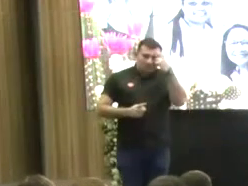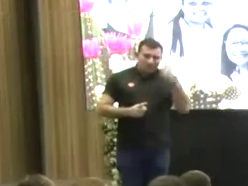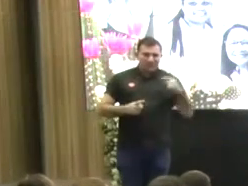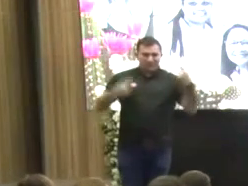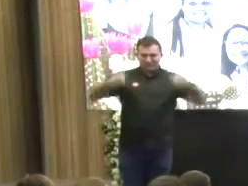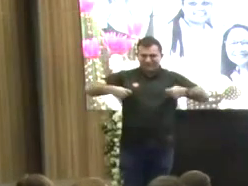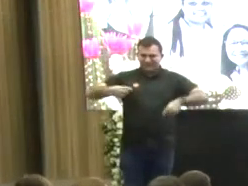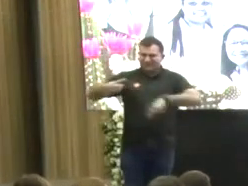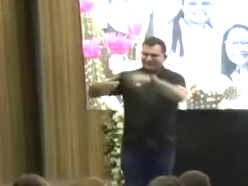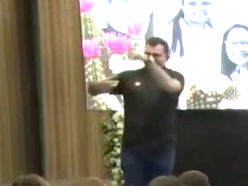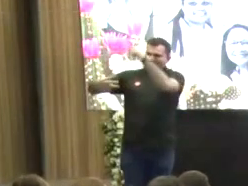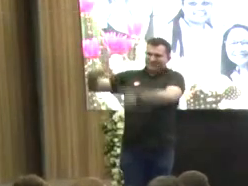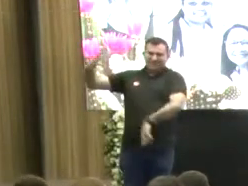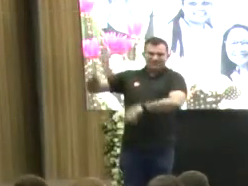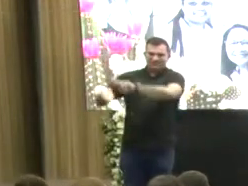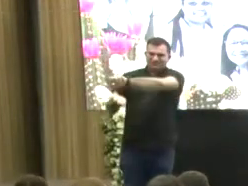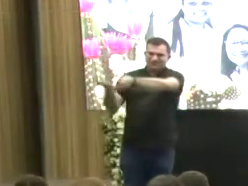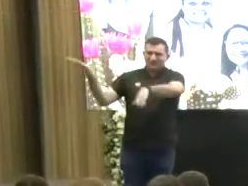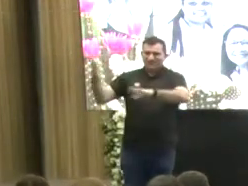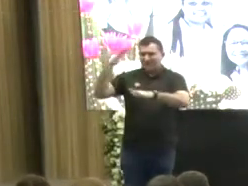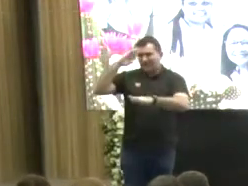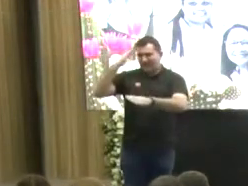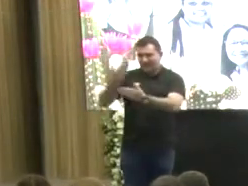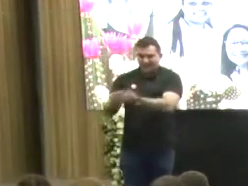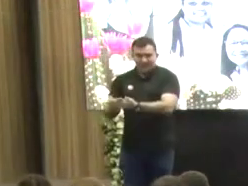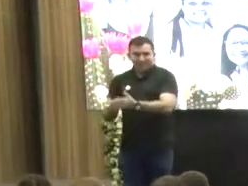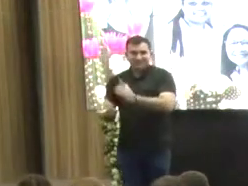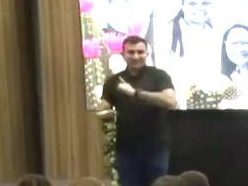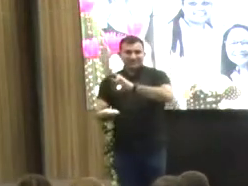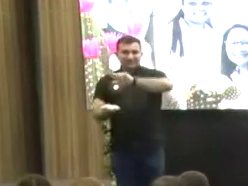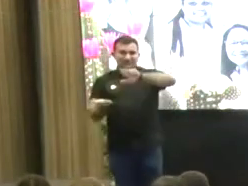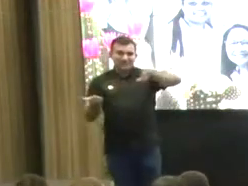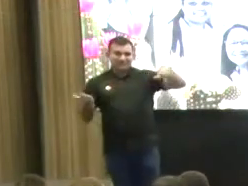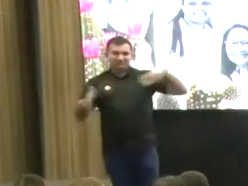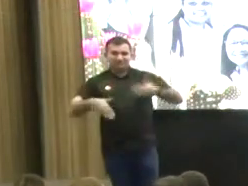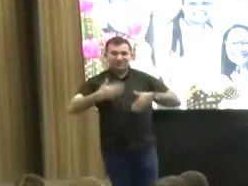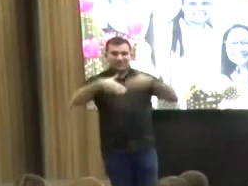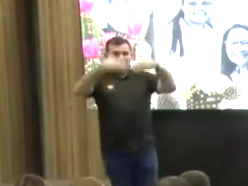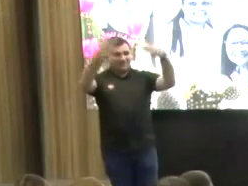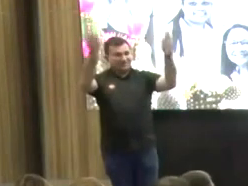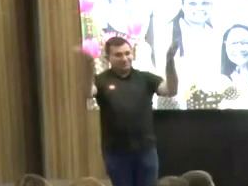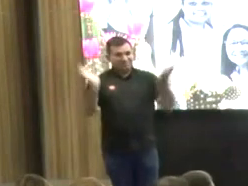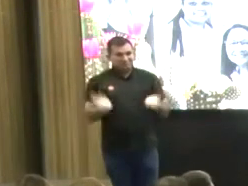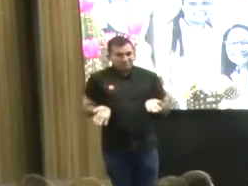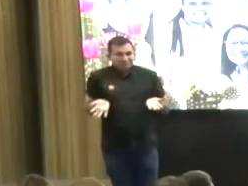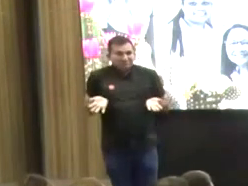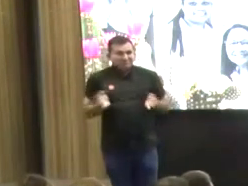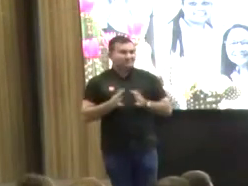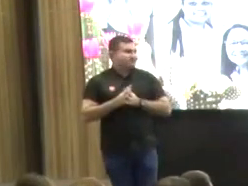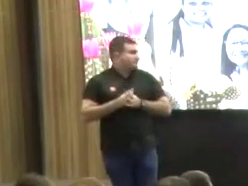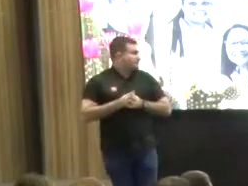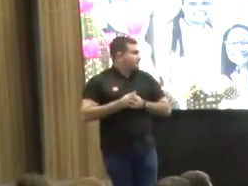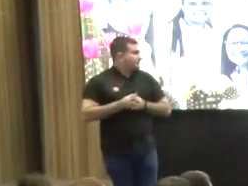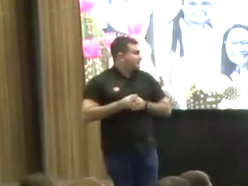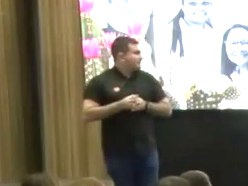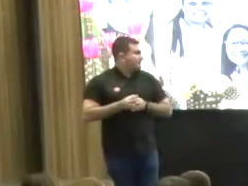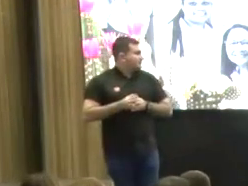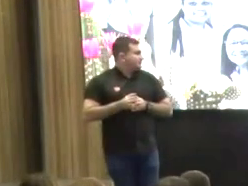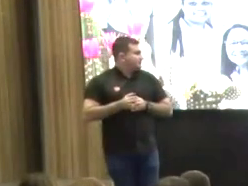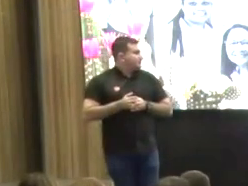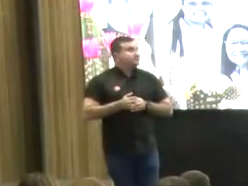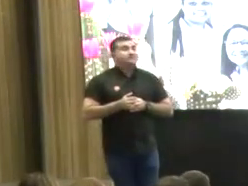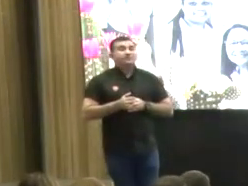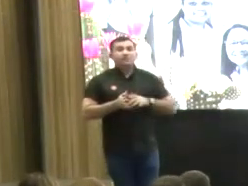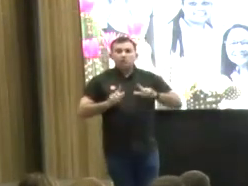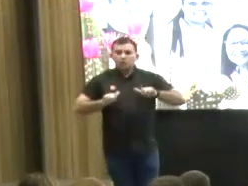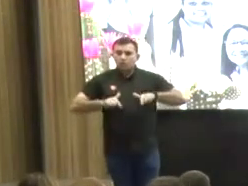Elas creem em determinadas coisas porque elas são historicamente construídas. Então eu penso que a luta